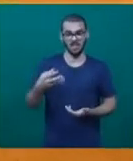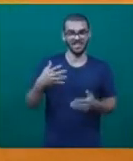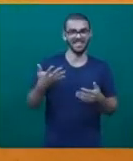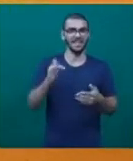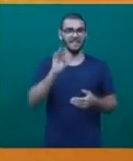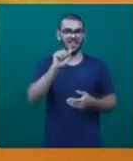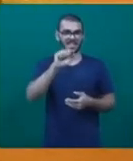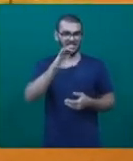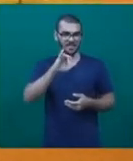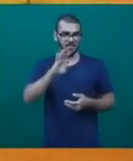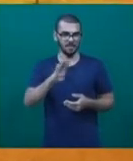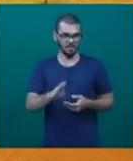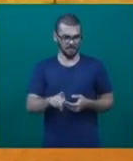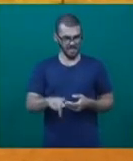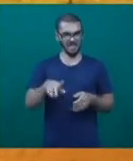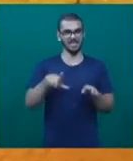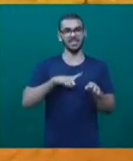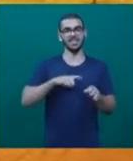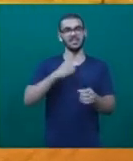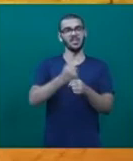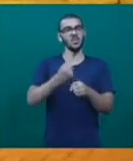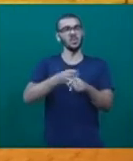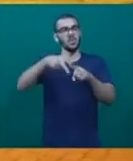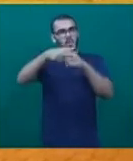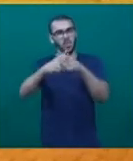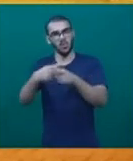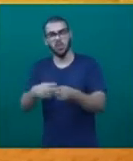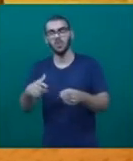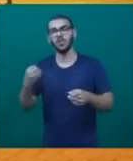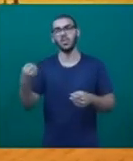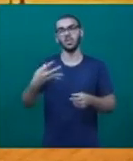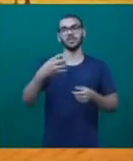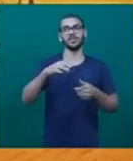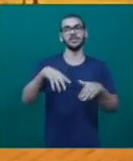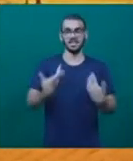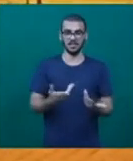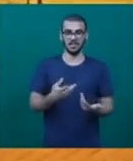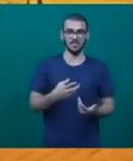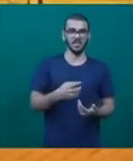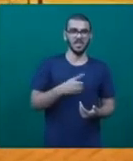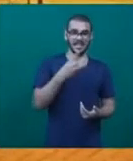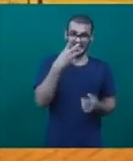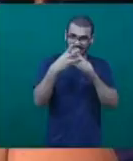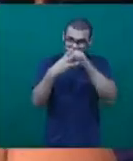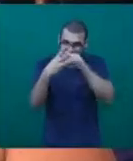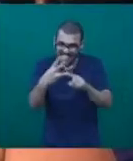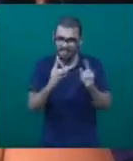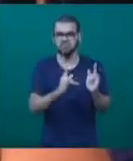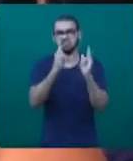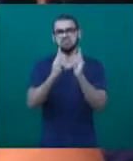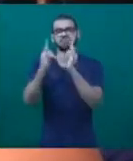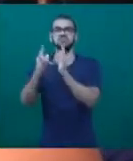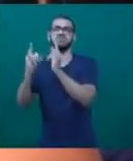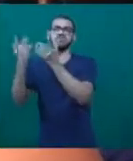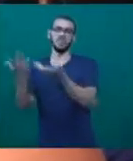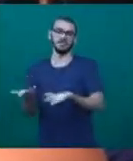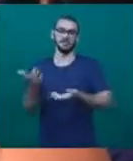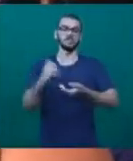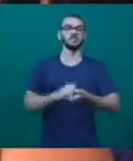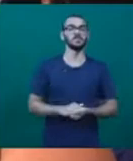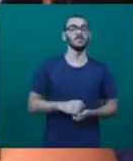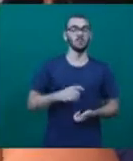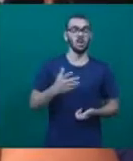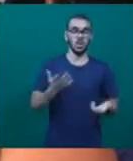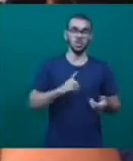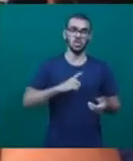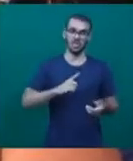vai passar por reestruturação. Ao invés de apenas uma unidade acadêmica, serão três. Nós temos hoje um bloco